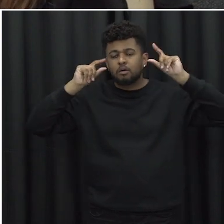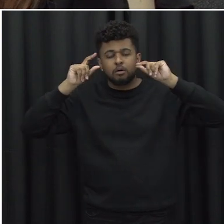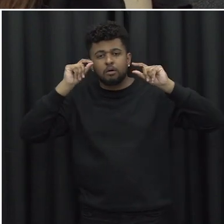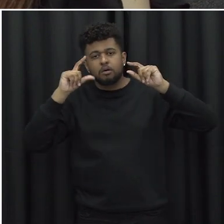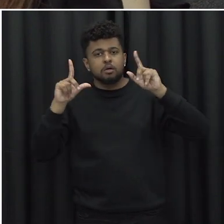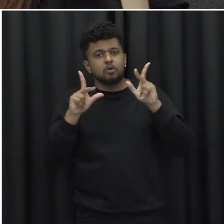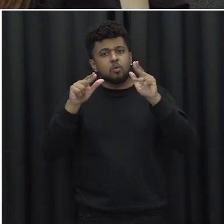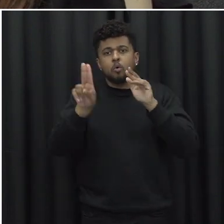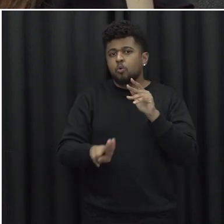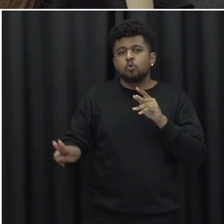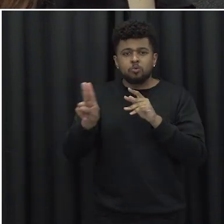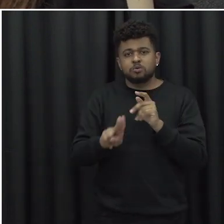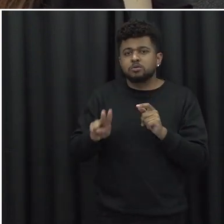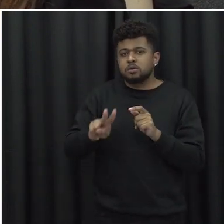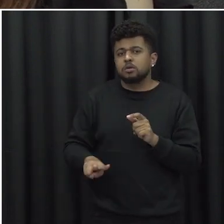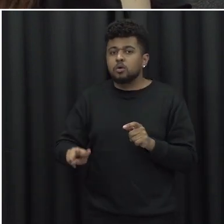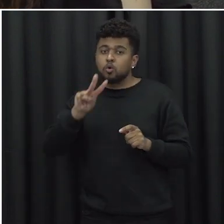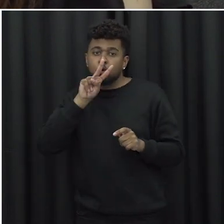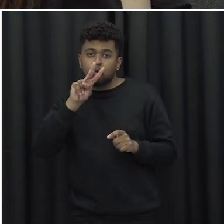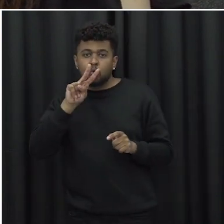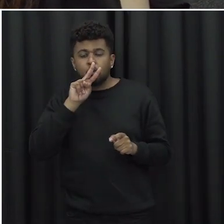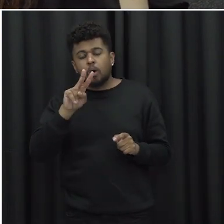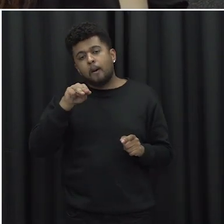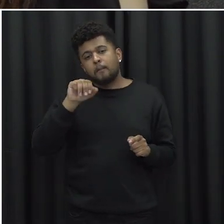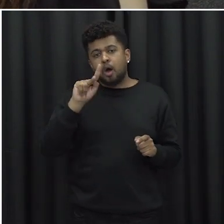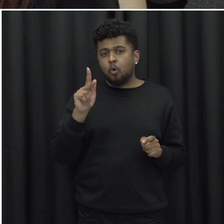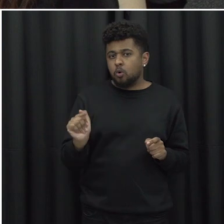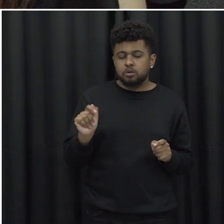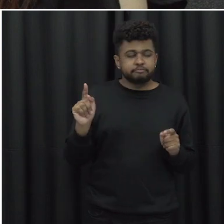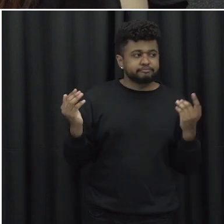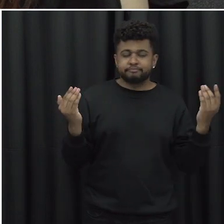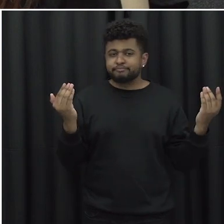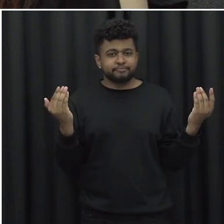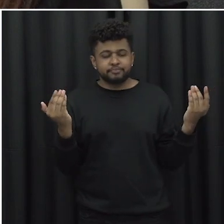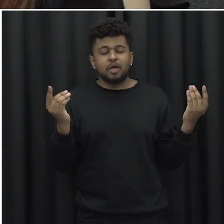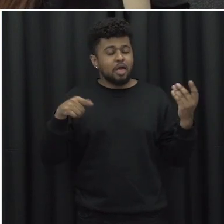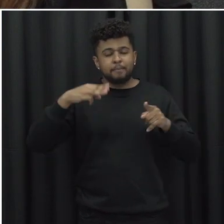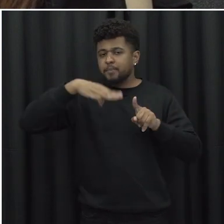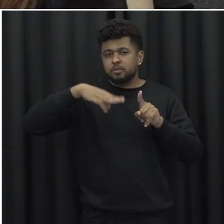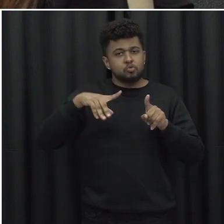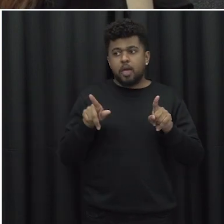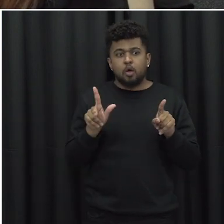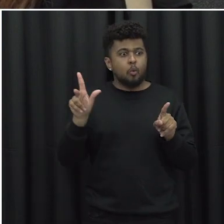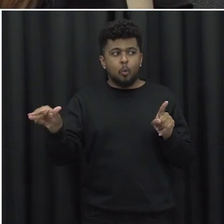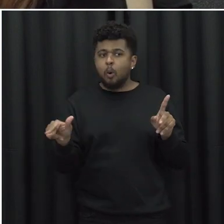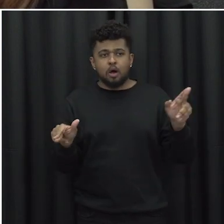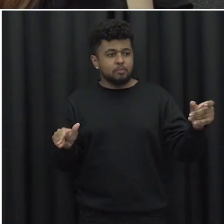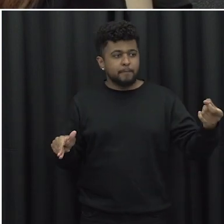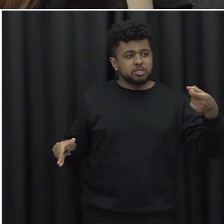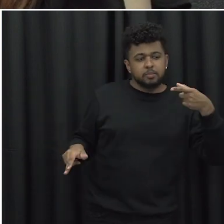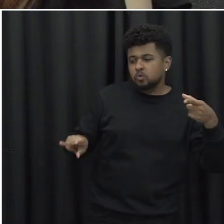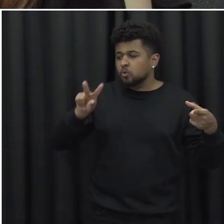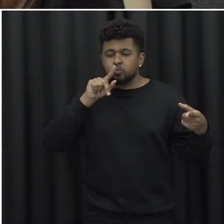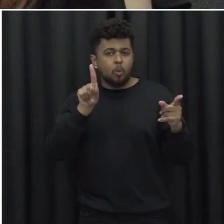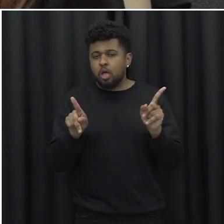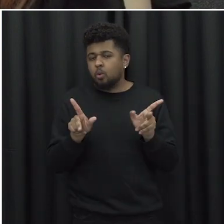a sonolência, a ressaca que dá com você fumar um cigarro de maconha. Então isso também é um grande